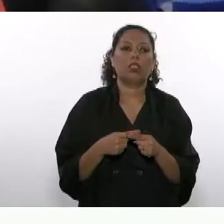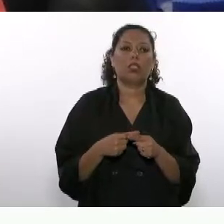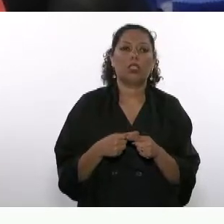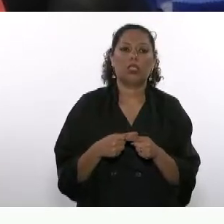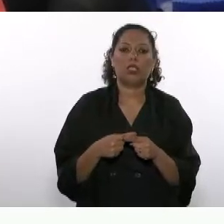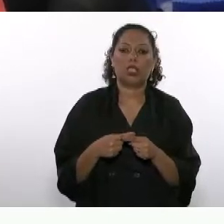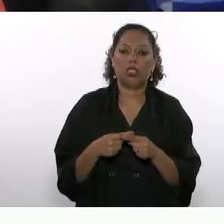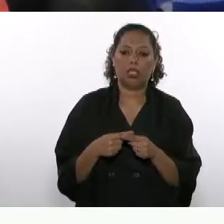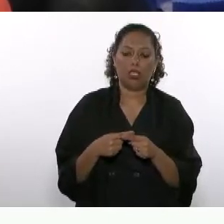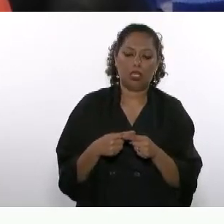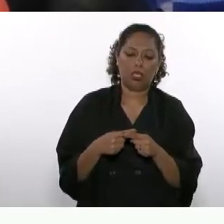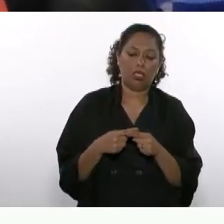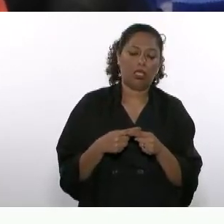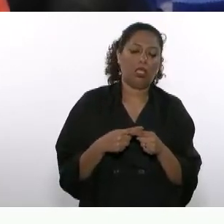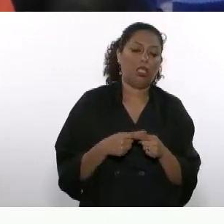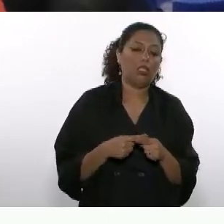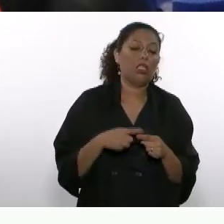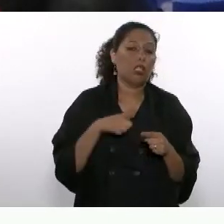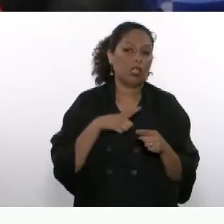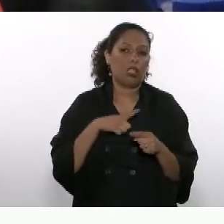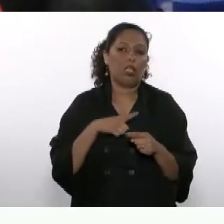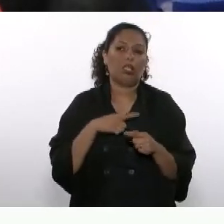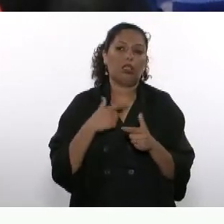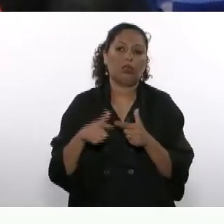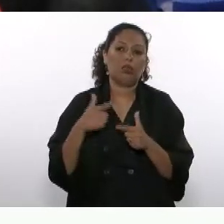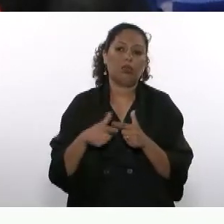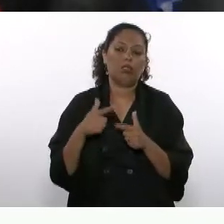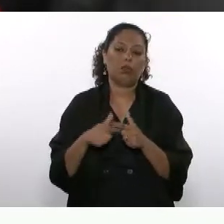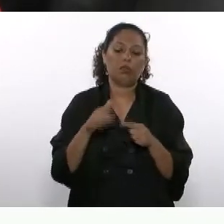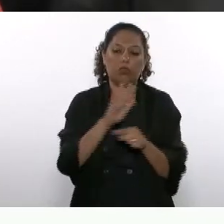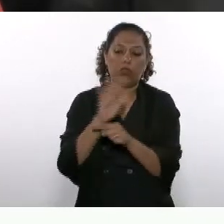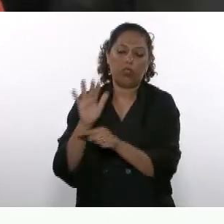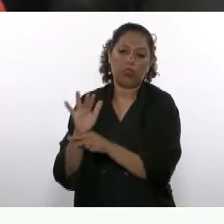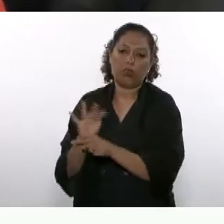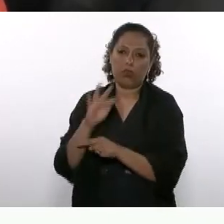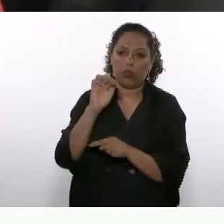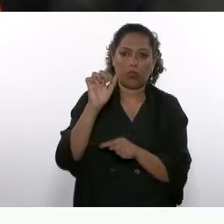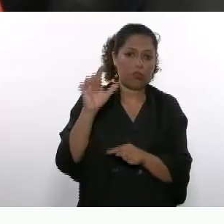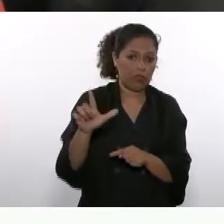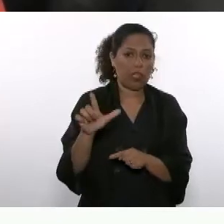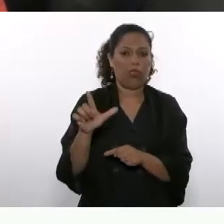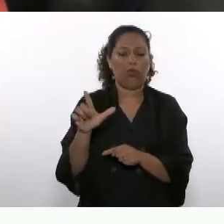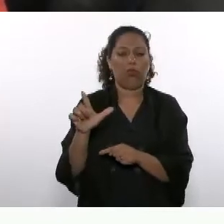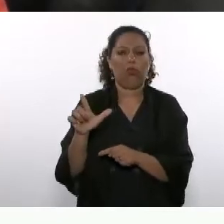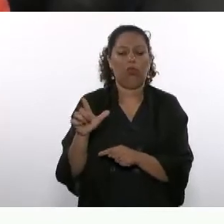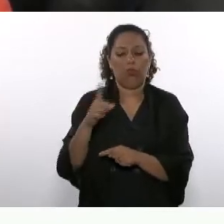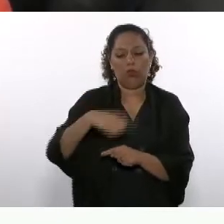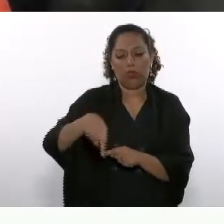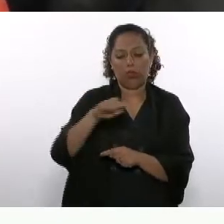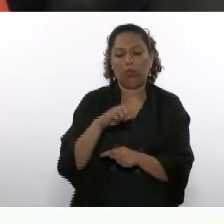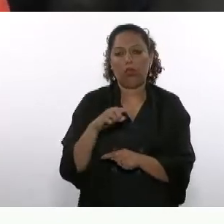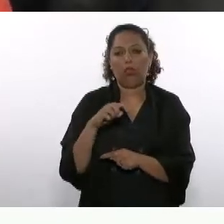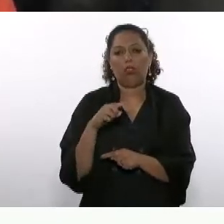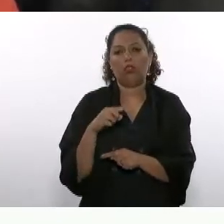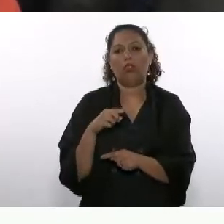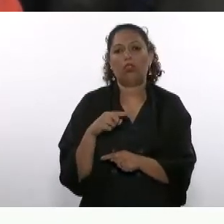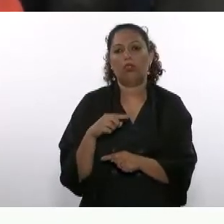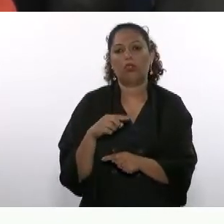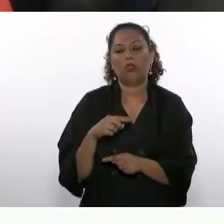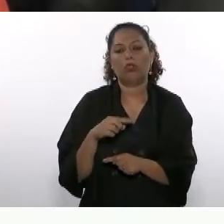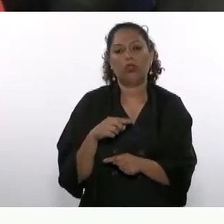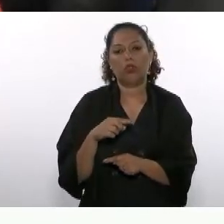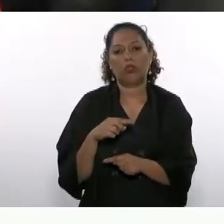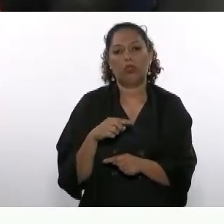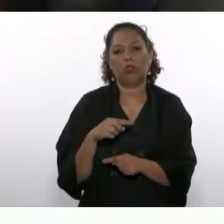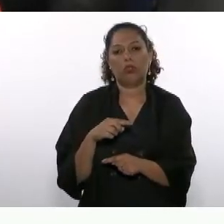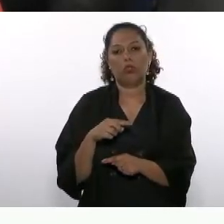recuperação fiscal em risco em momento algum. Quer dizer, a gente pode dizer que com isso a gente